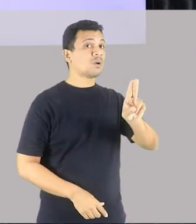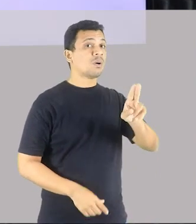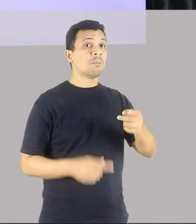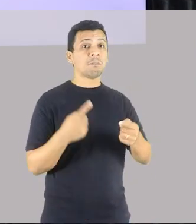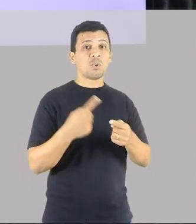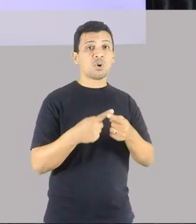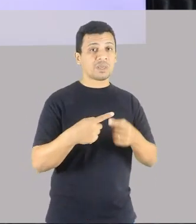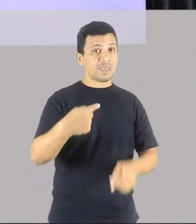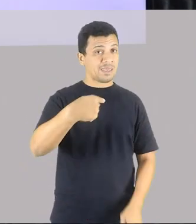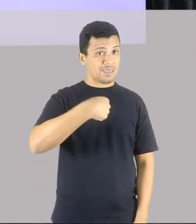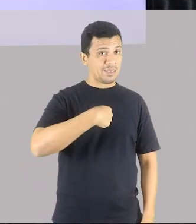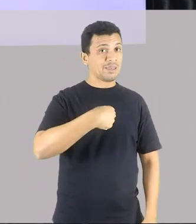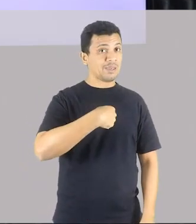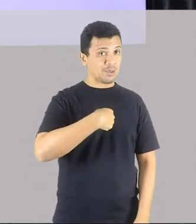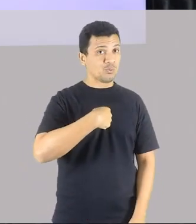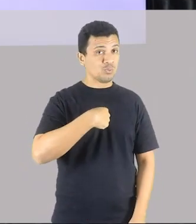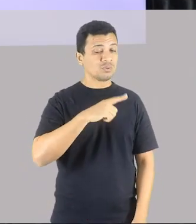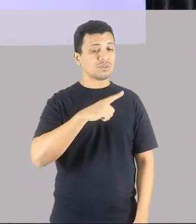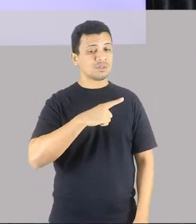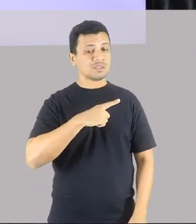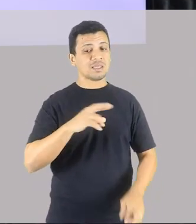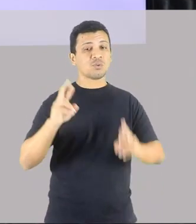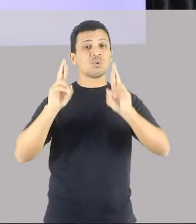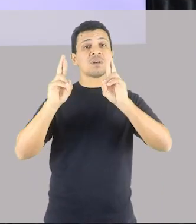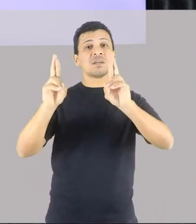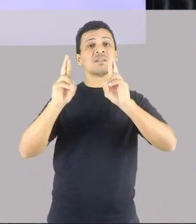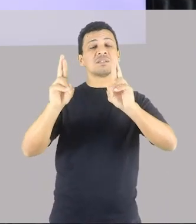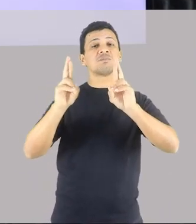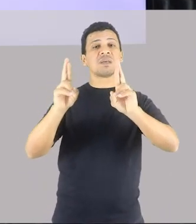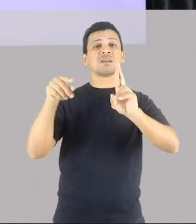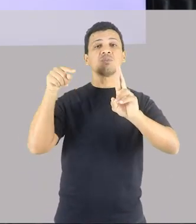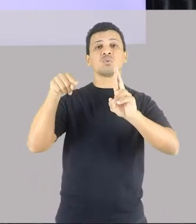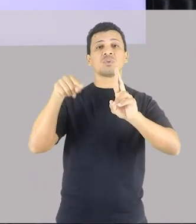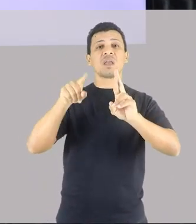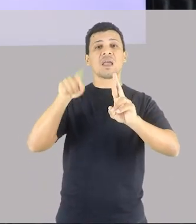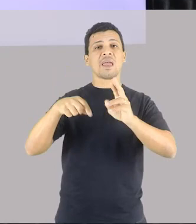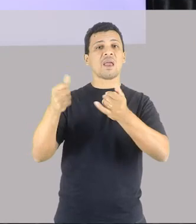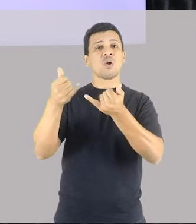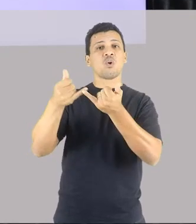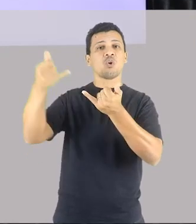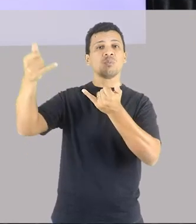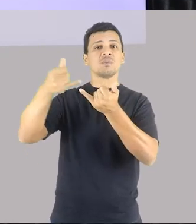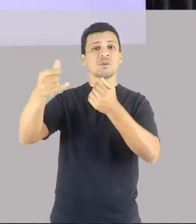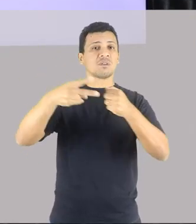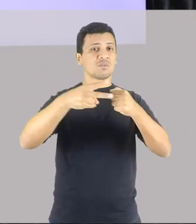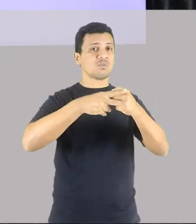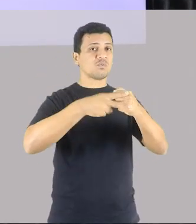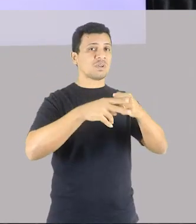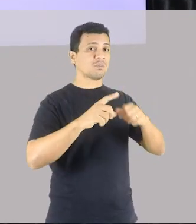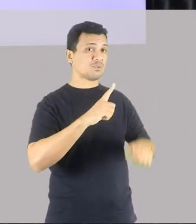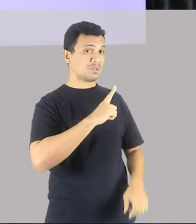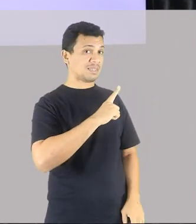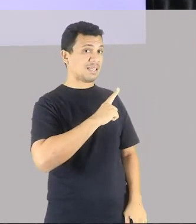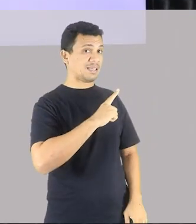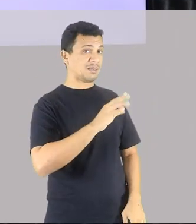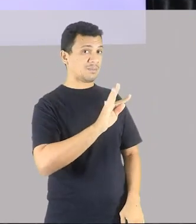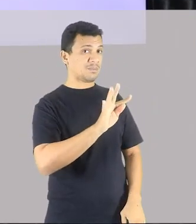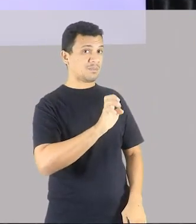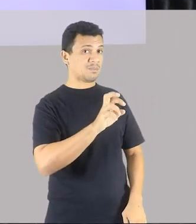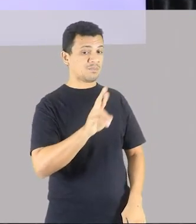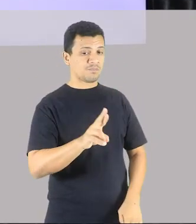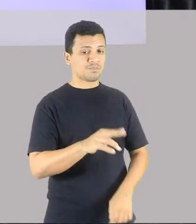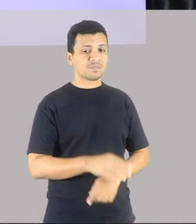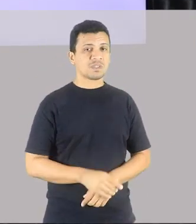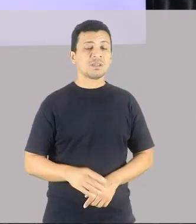esperança. Sintaticamente, o termo esperança está funcionando como objeto direto do verbo ter, né? Mas só que quando se diz eu